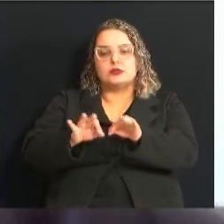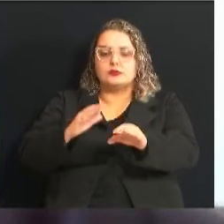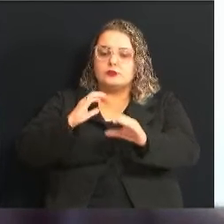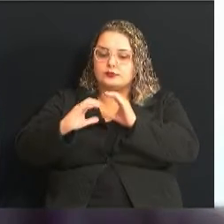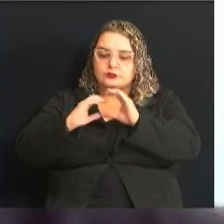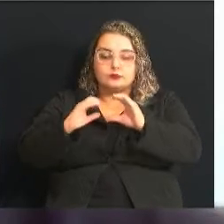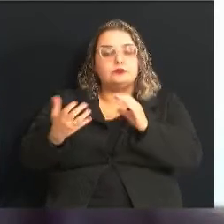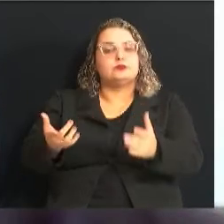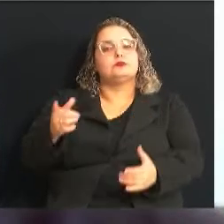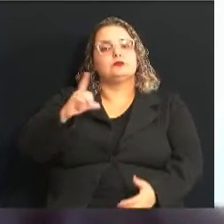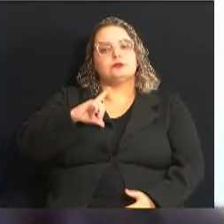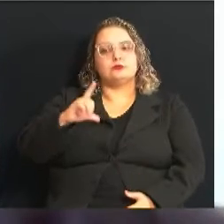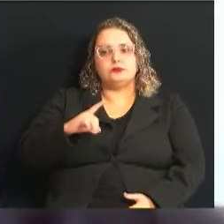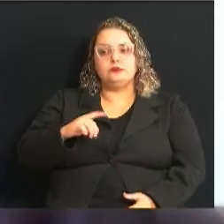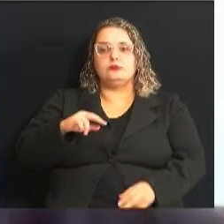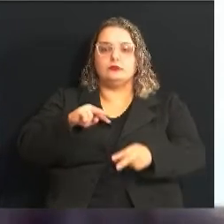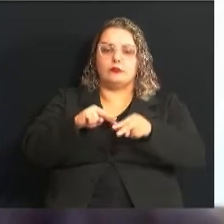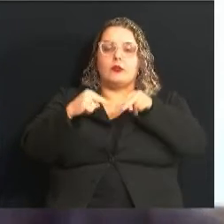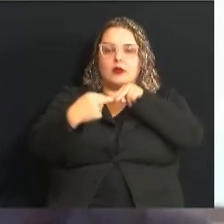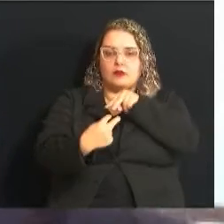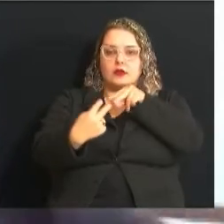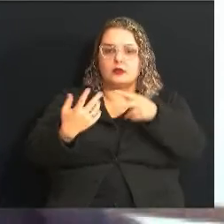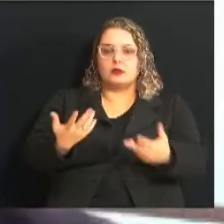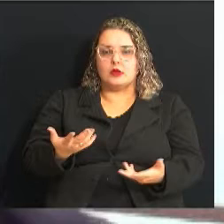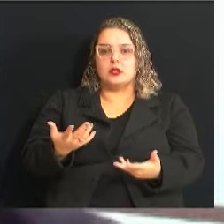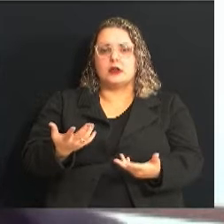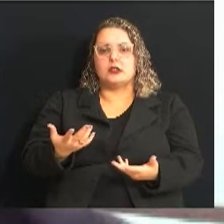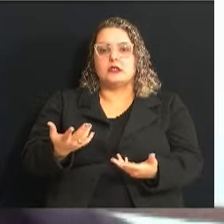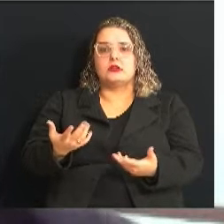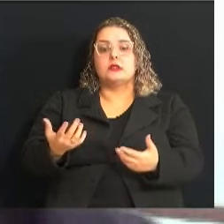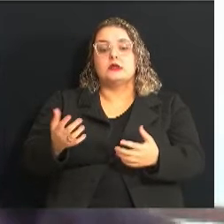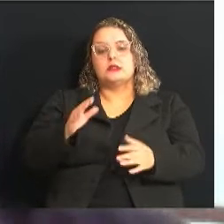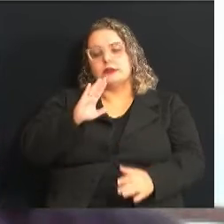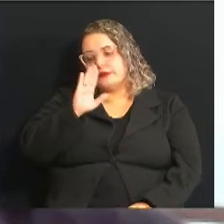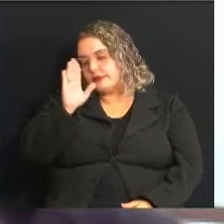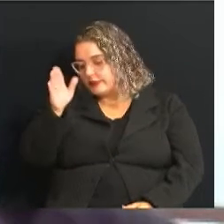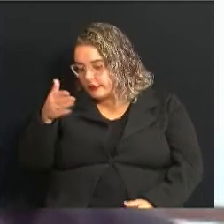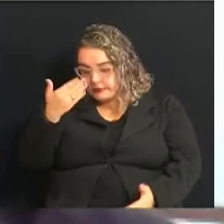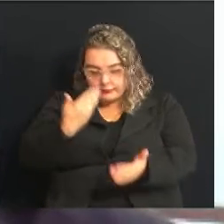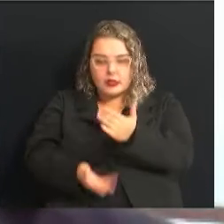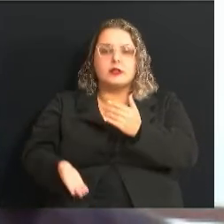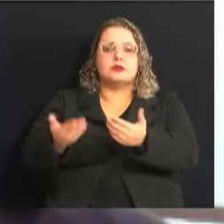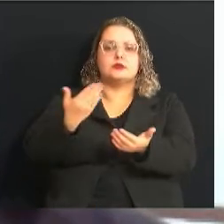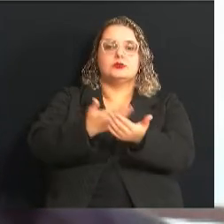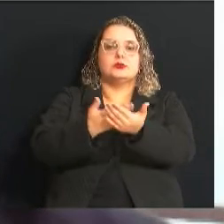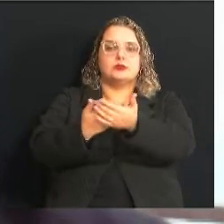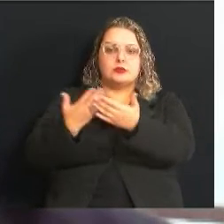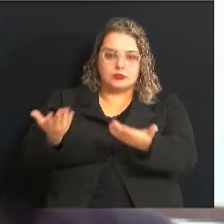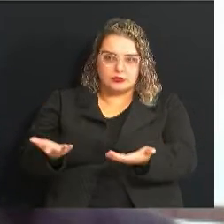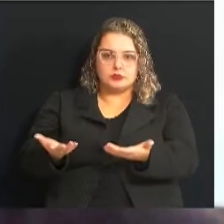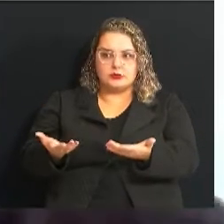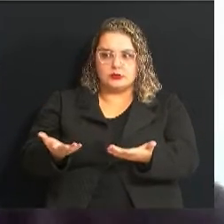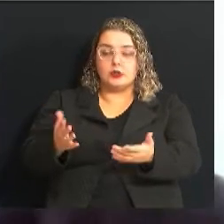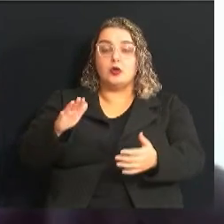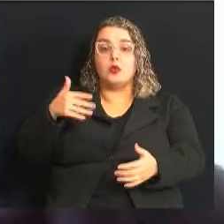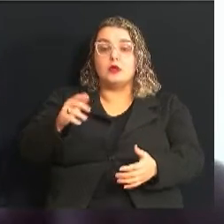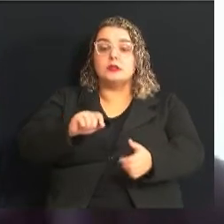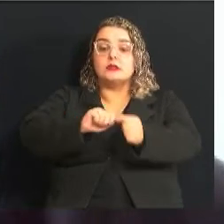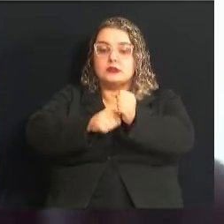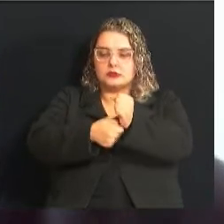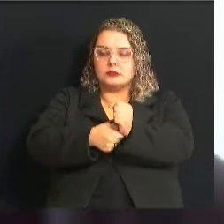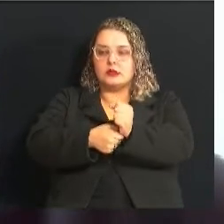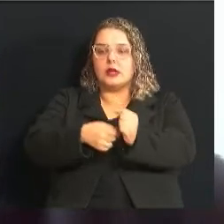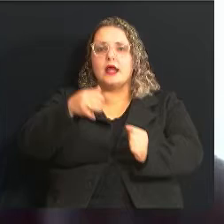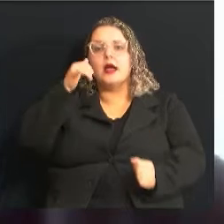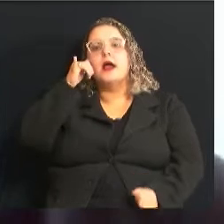que existem virtuais, que acabam desviando bastante o foco dos alunos. Esses aplicativos, quando eles são bloqueados, eles evitam